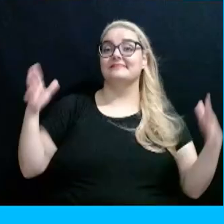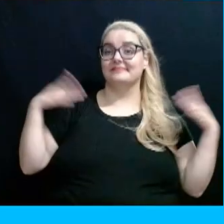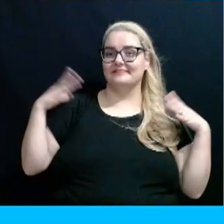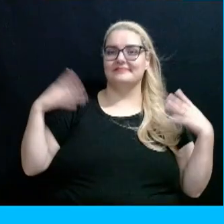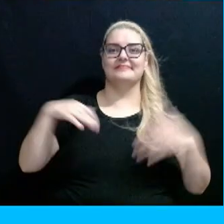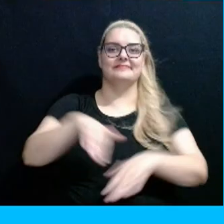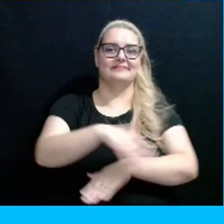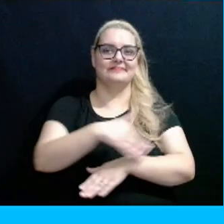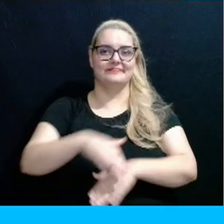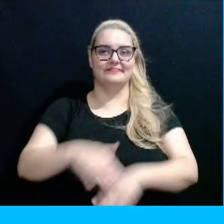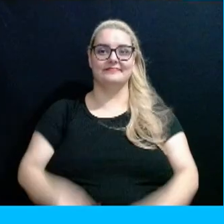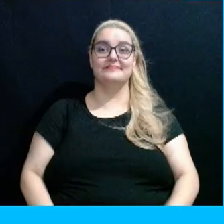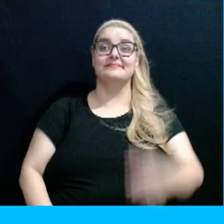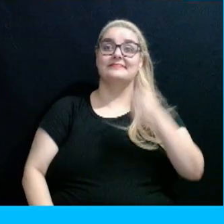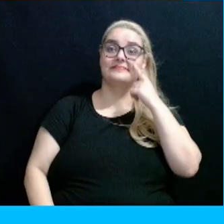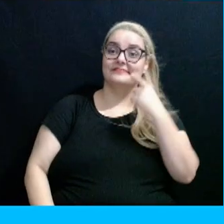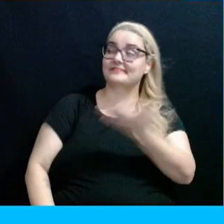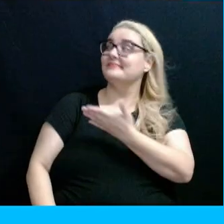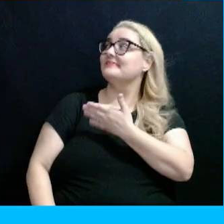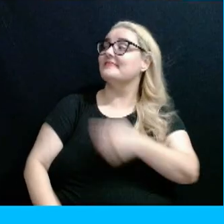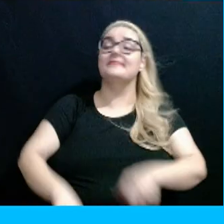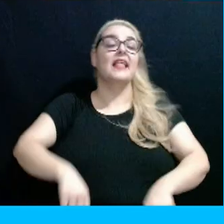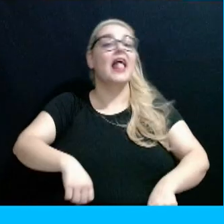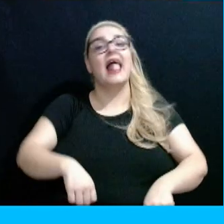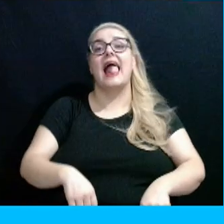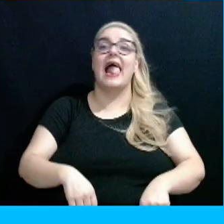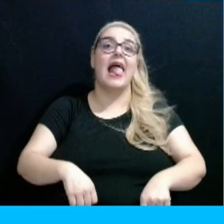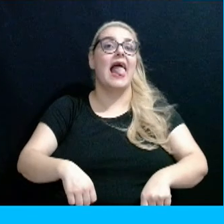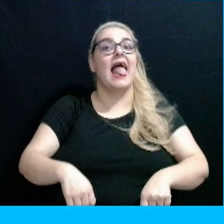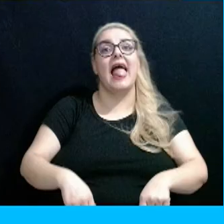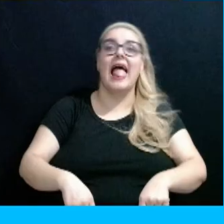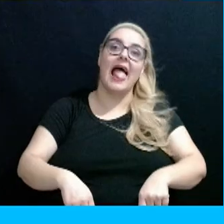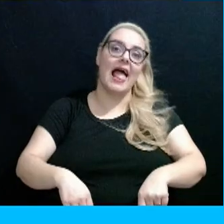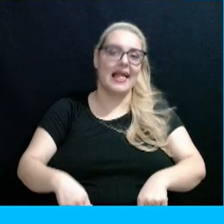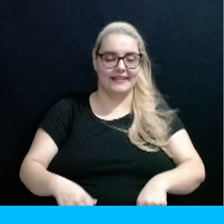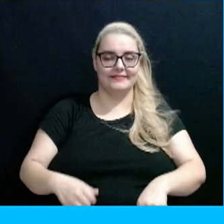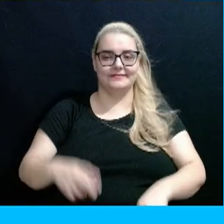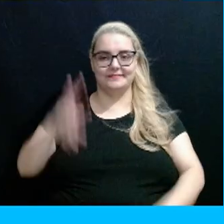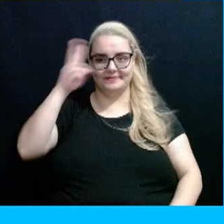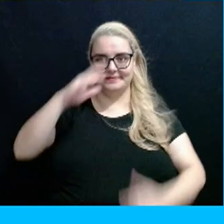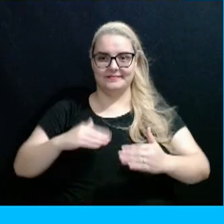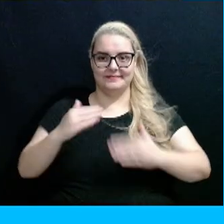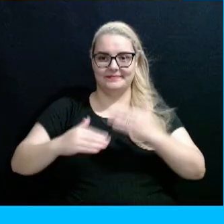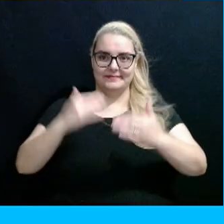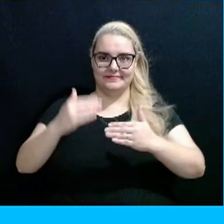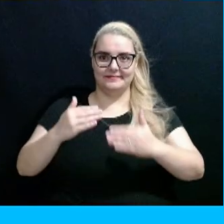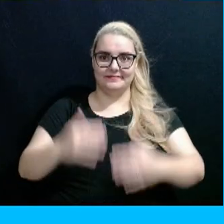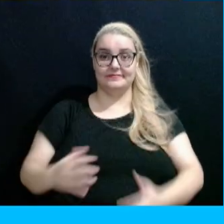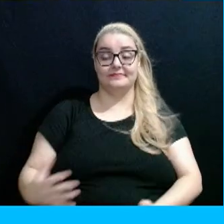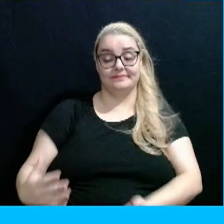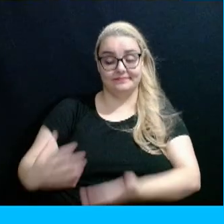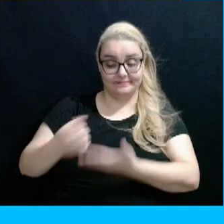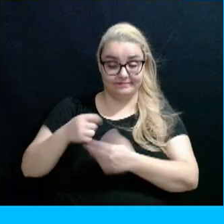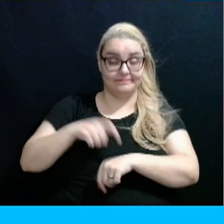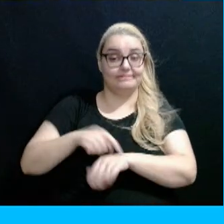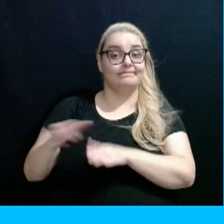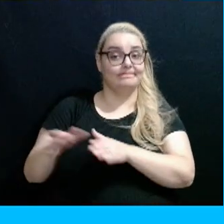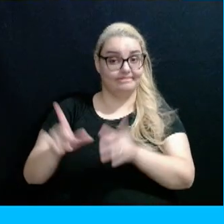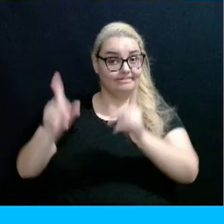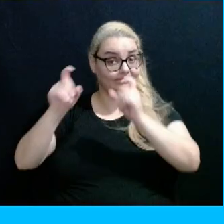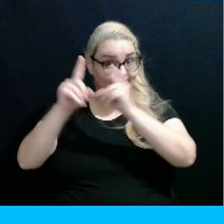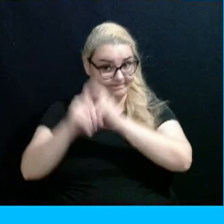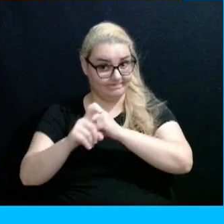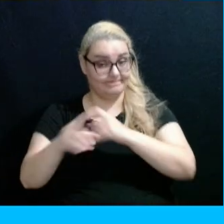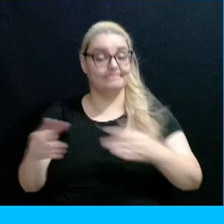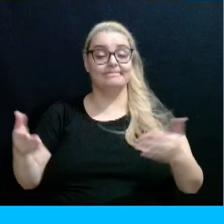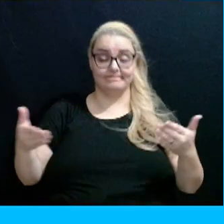A Pandora tem 2 anos e uma história de superação. Resgatada de uma situação difícil, hoje